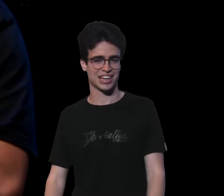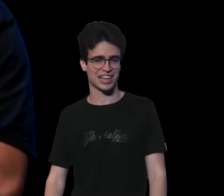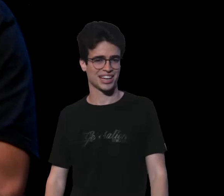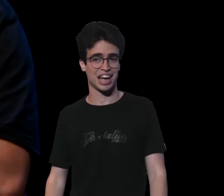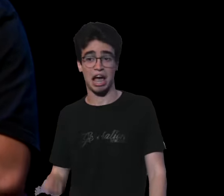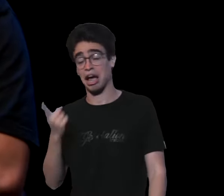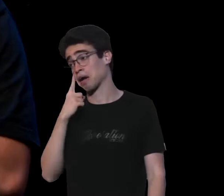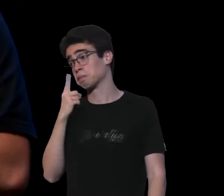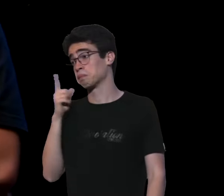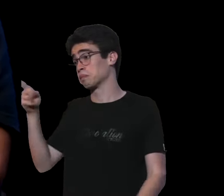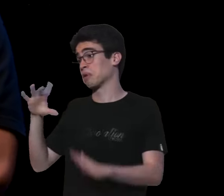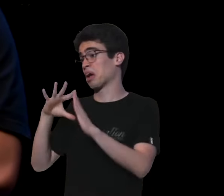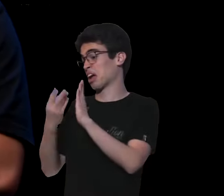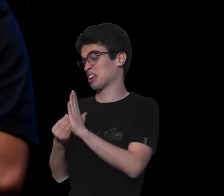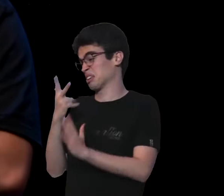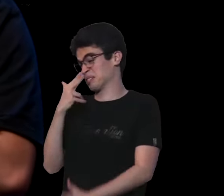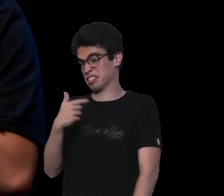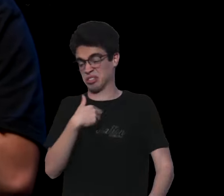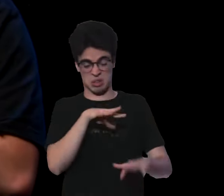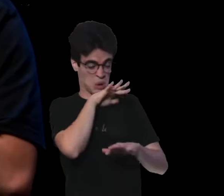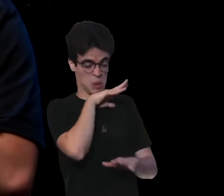Vamos ver, vai que na igreja a zica sai, né?